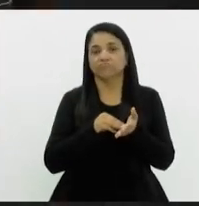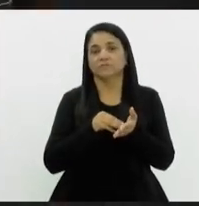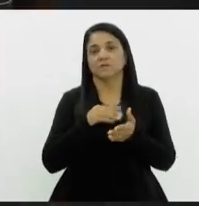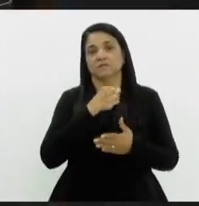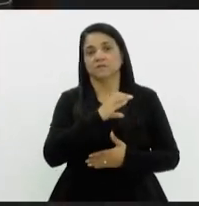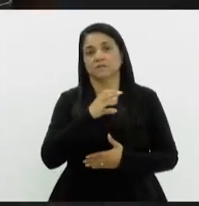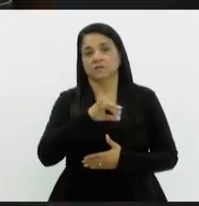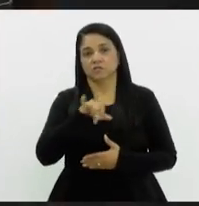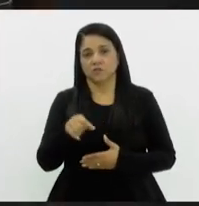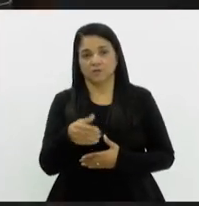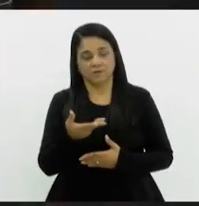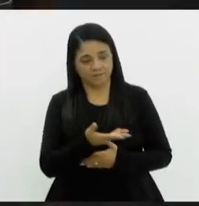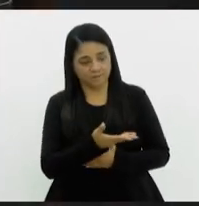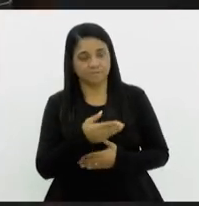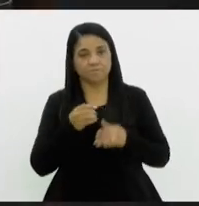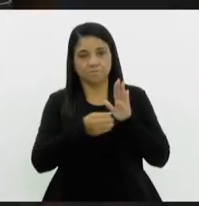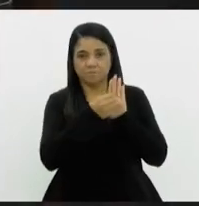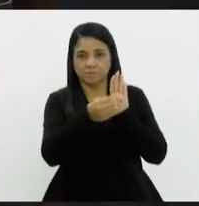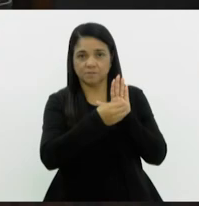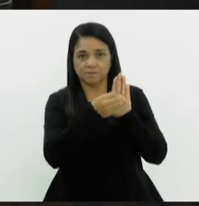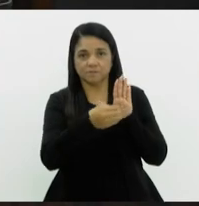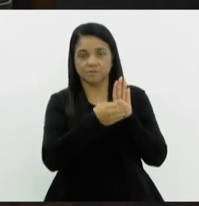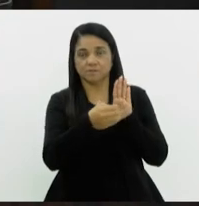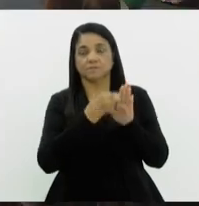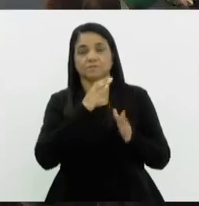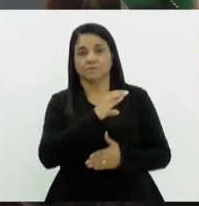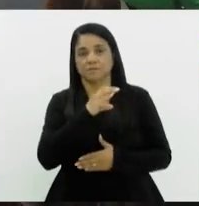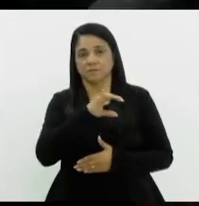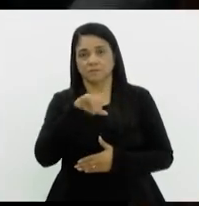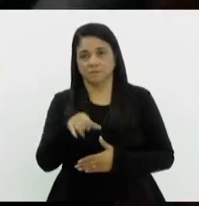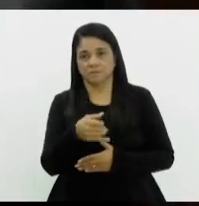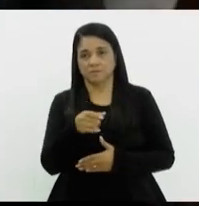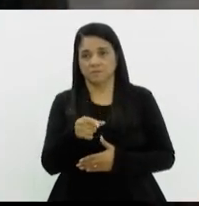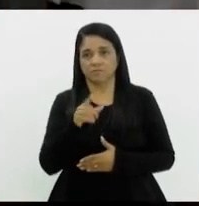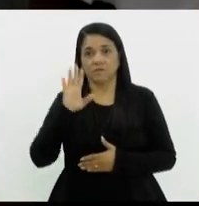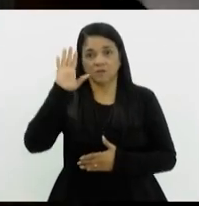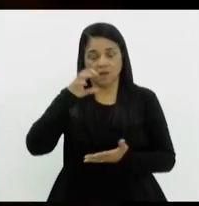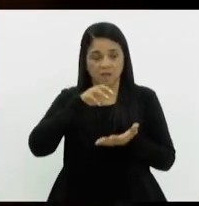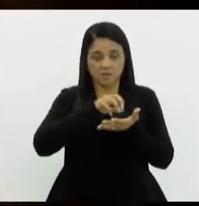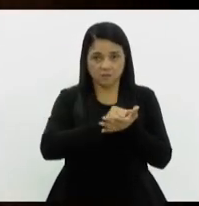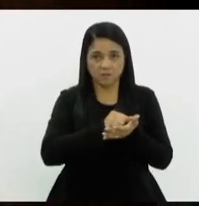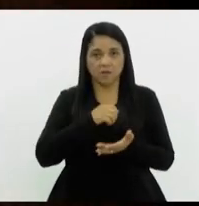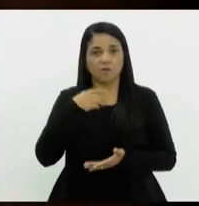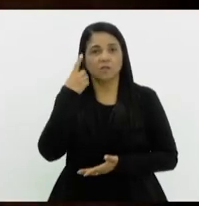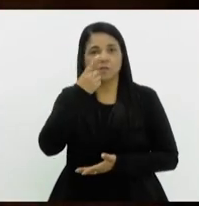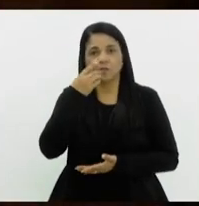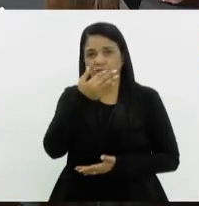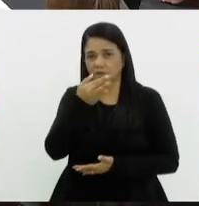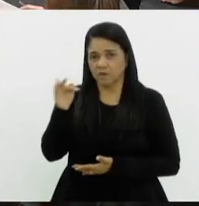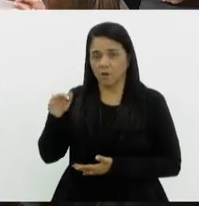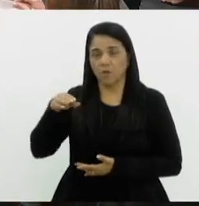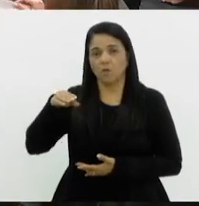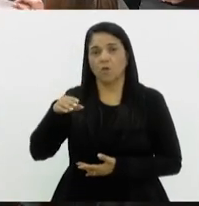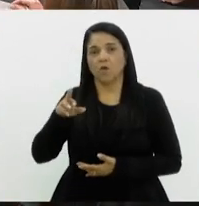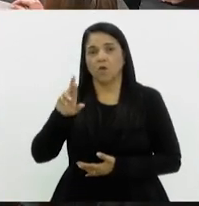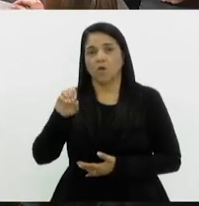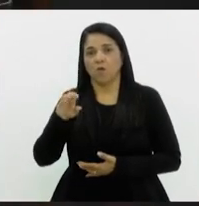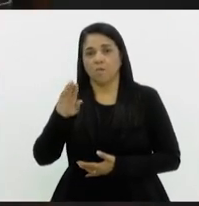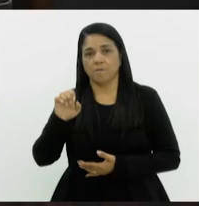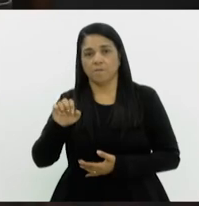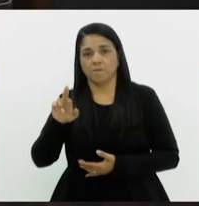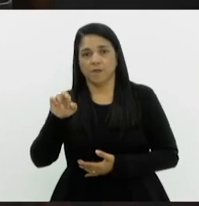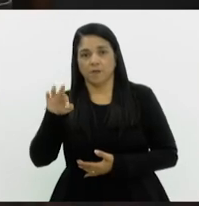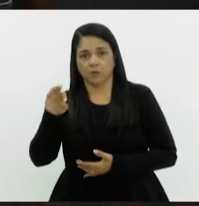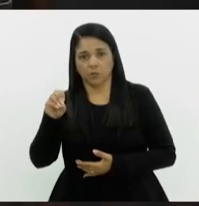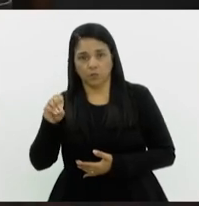Querido Guilherme Delaroli, para emitir parecer pela Constituição e Justiça. Eu queria só registrar a presença do deputado federal Roberto Monteiro. Roberto Monteiro, pai. Aqui. Isso,